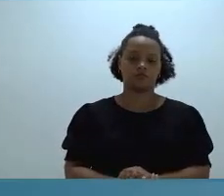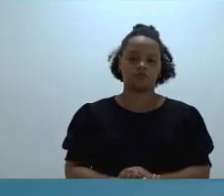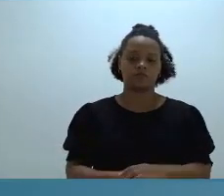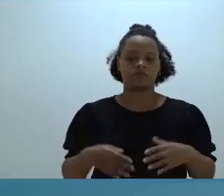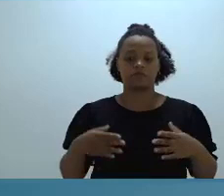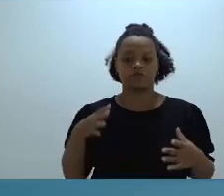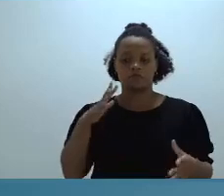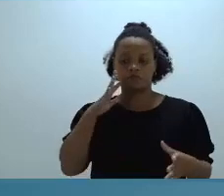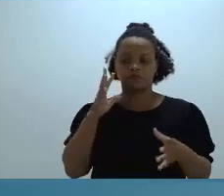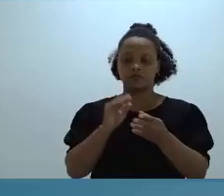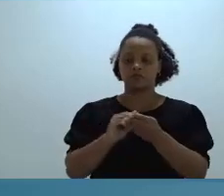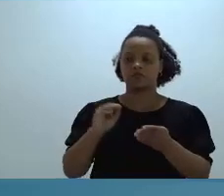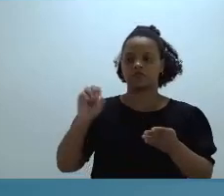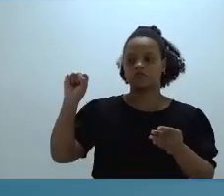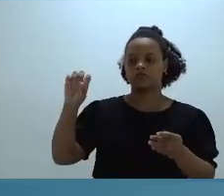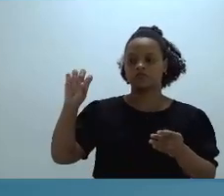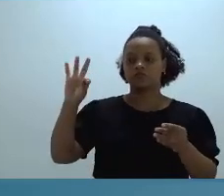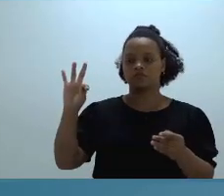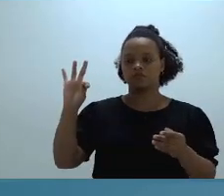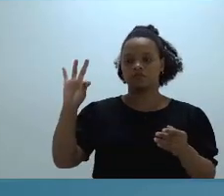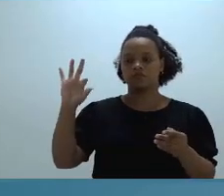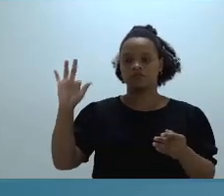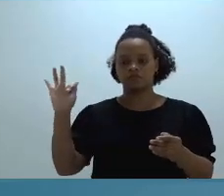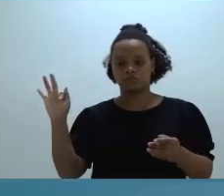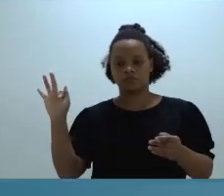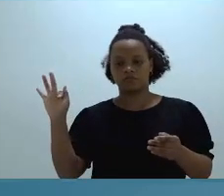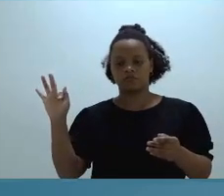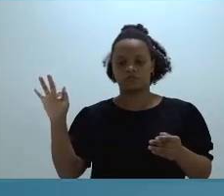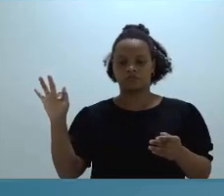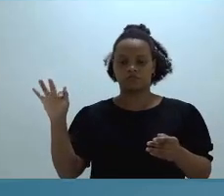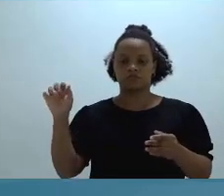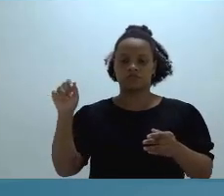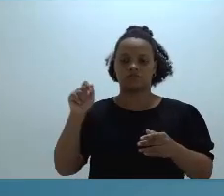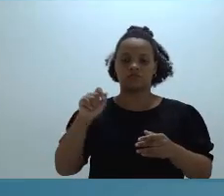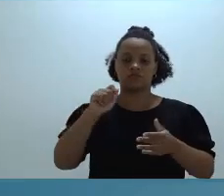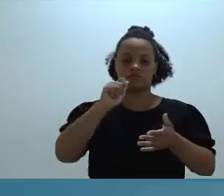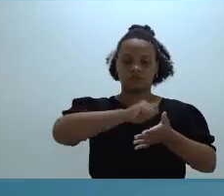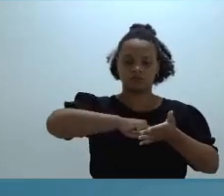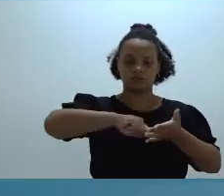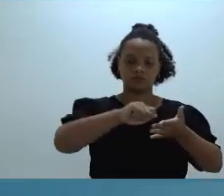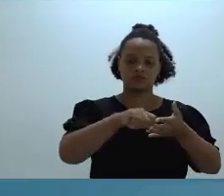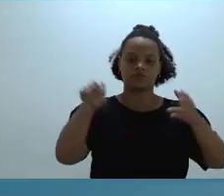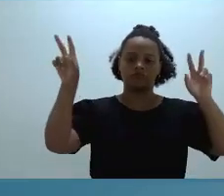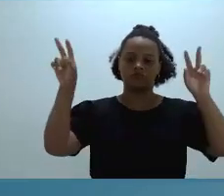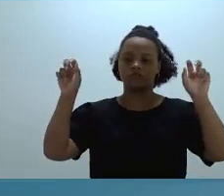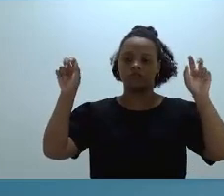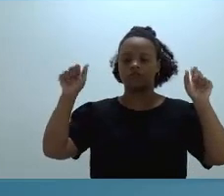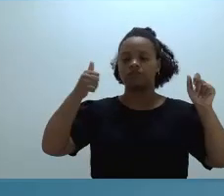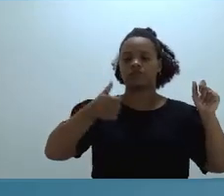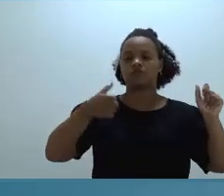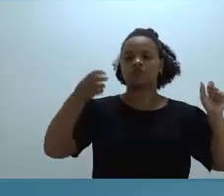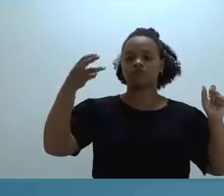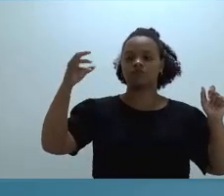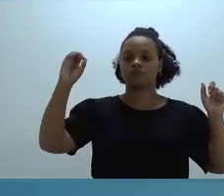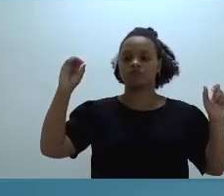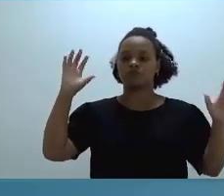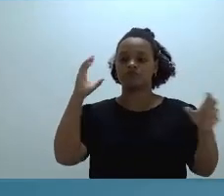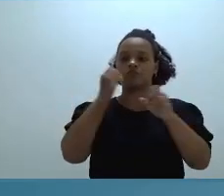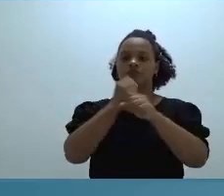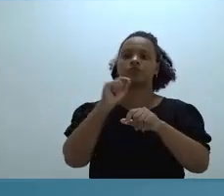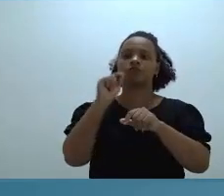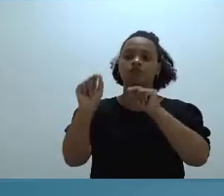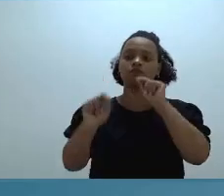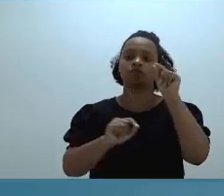Federal, em repercussão geral, editou o tema 130, que culminou na seguinte tese, abre aspas: